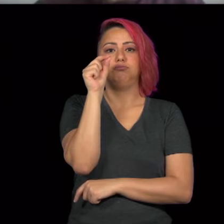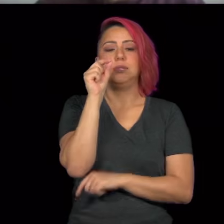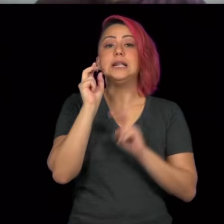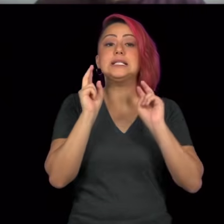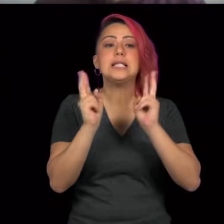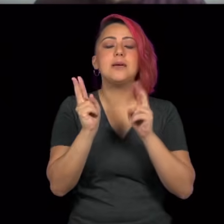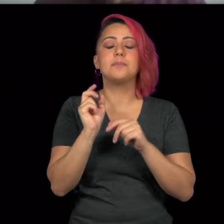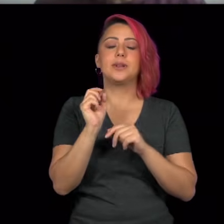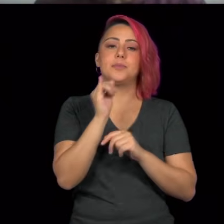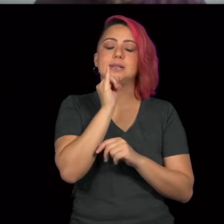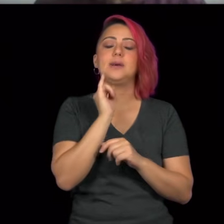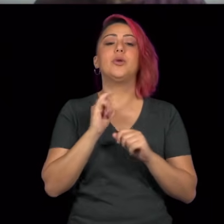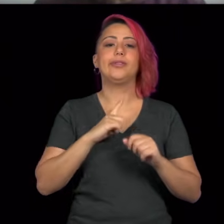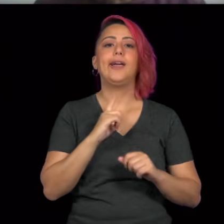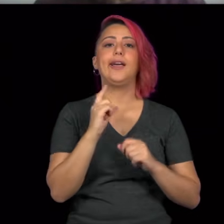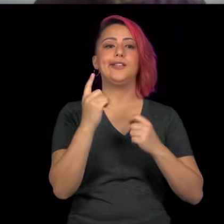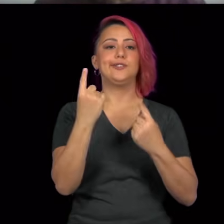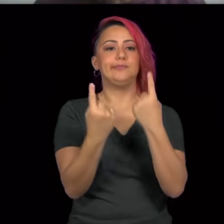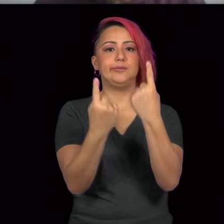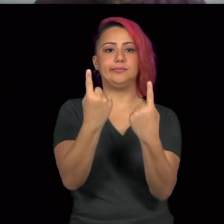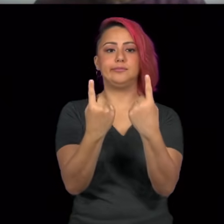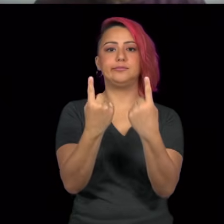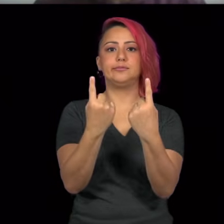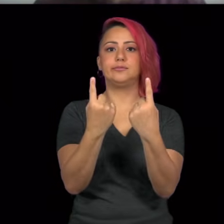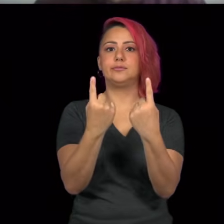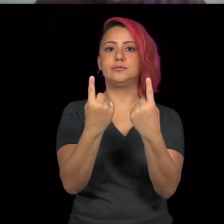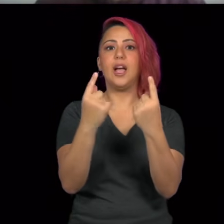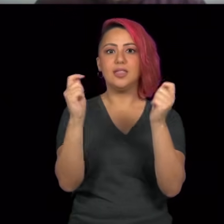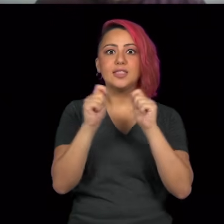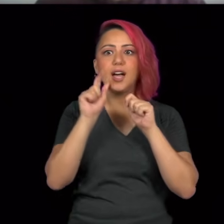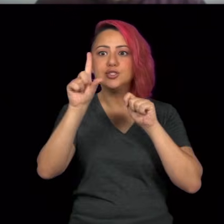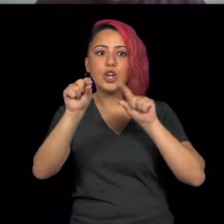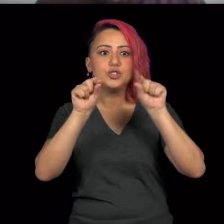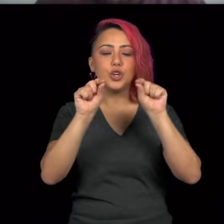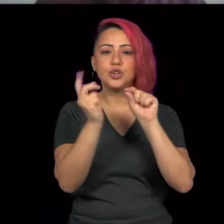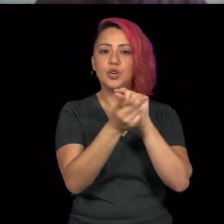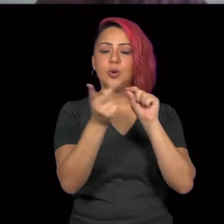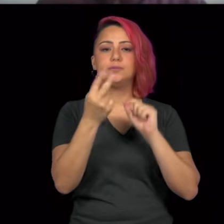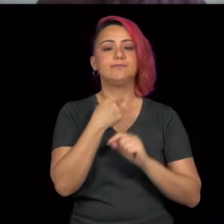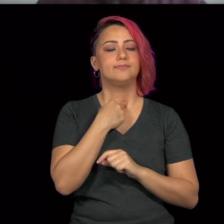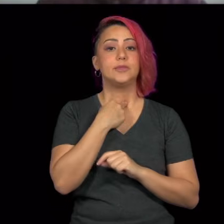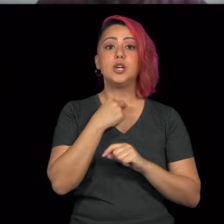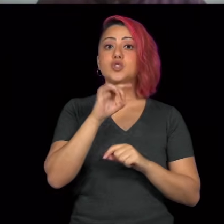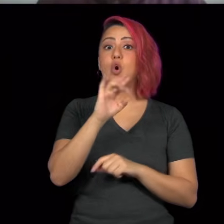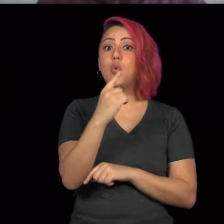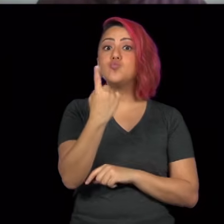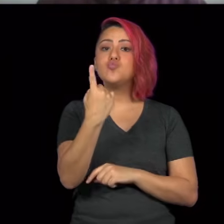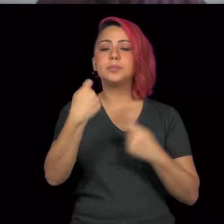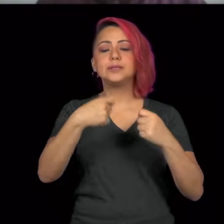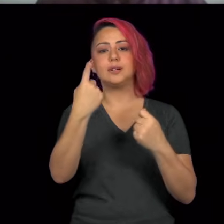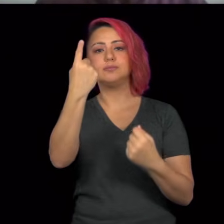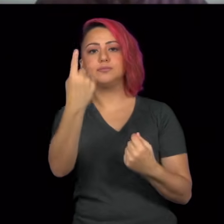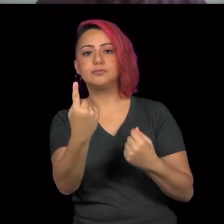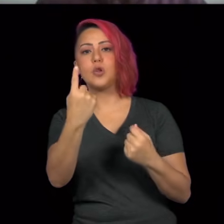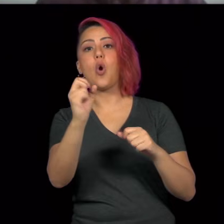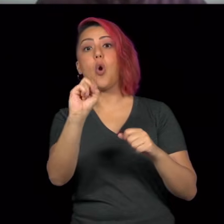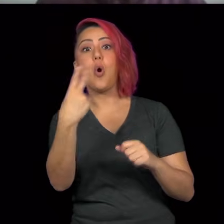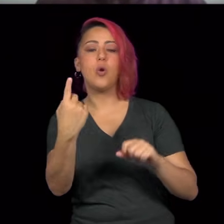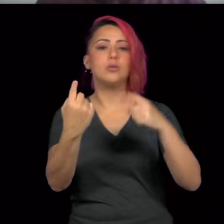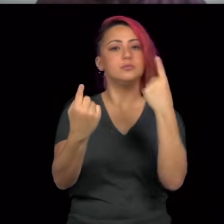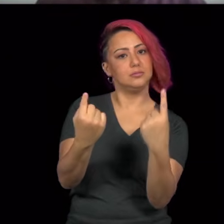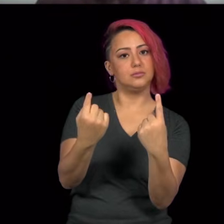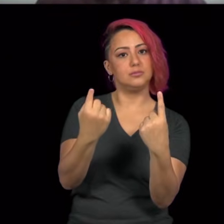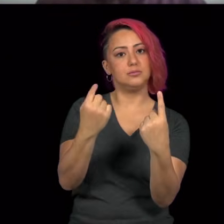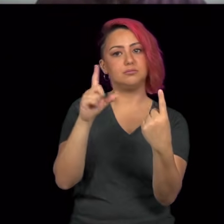outra, você não pode ter ambos. Então, nesse caso, o sinal vai ser 0 se